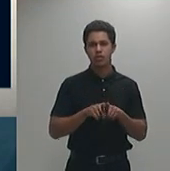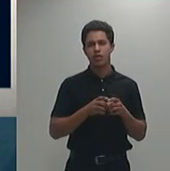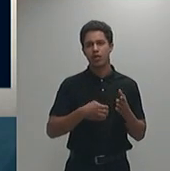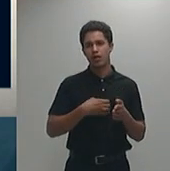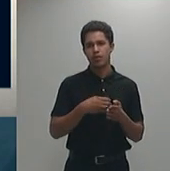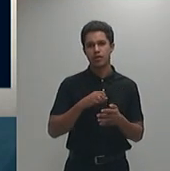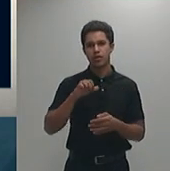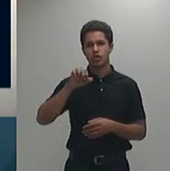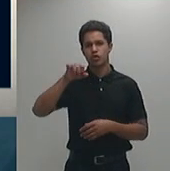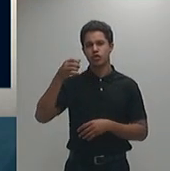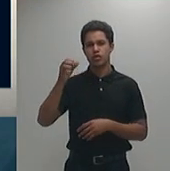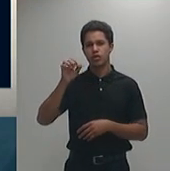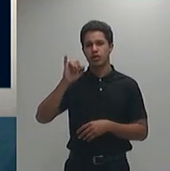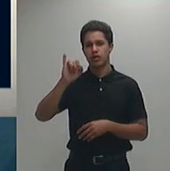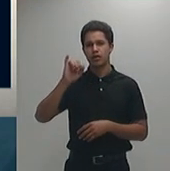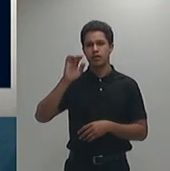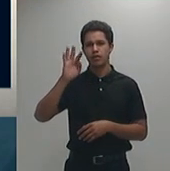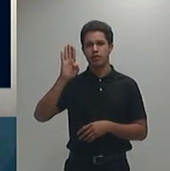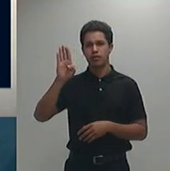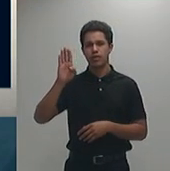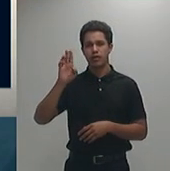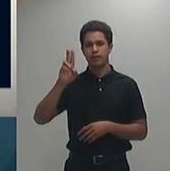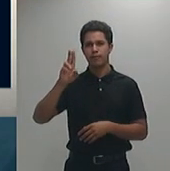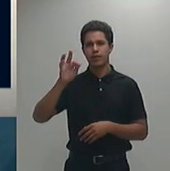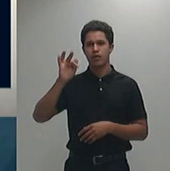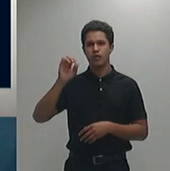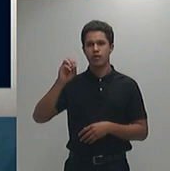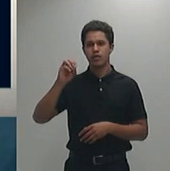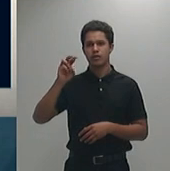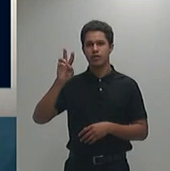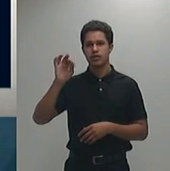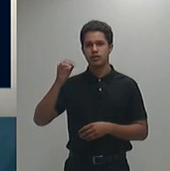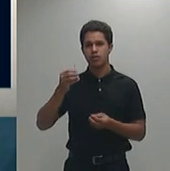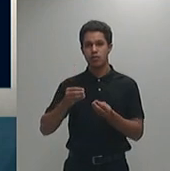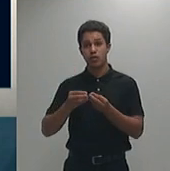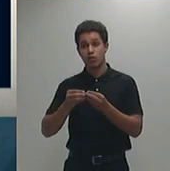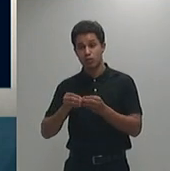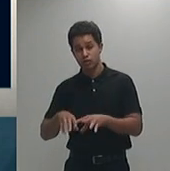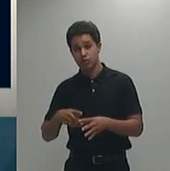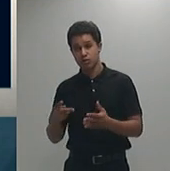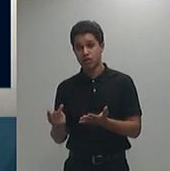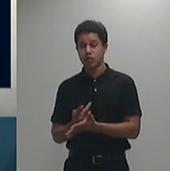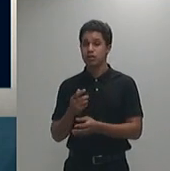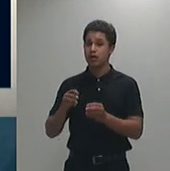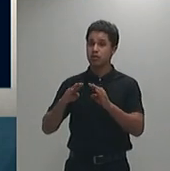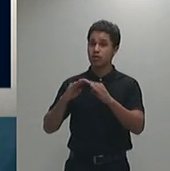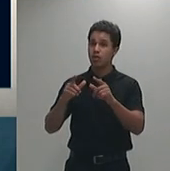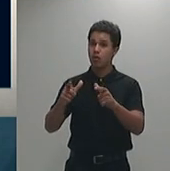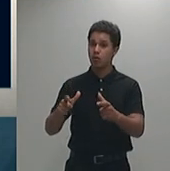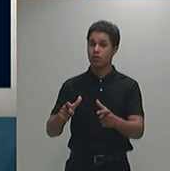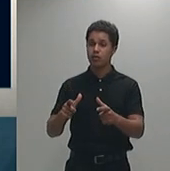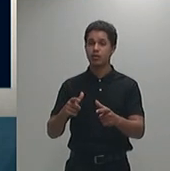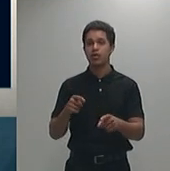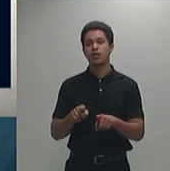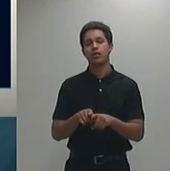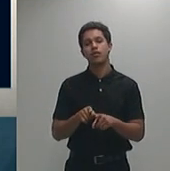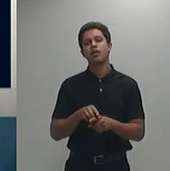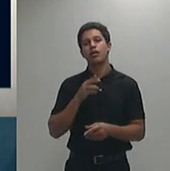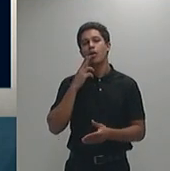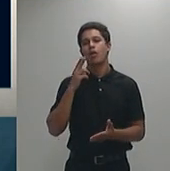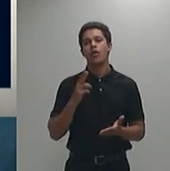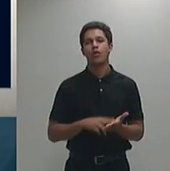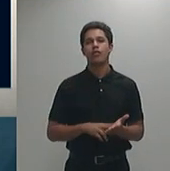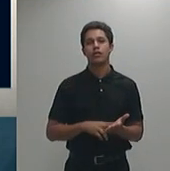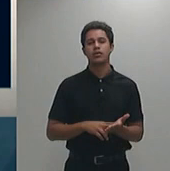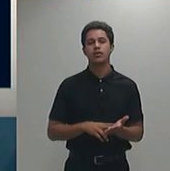F Francisco e pelos prejuízos causados ao patrimônio em razão dos atos ilícitos dos confessados no âmbito do acordo de